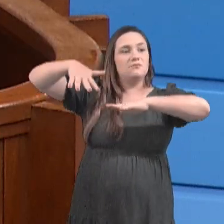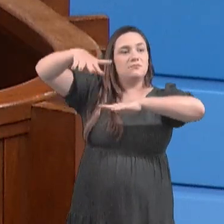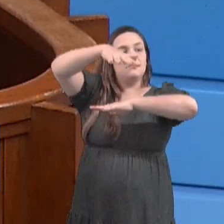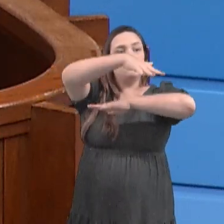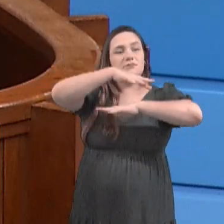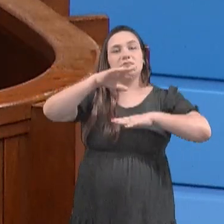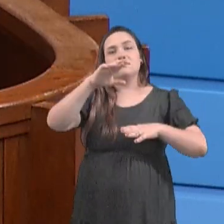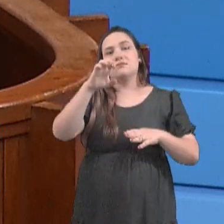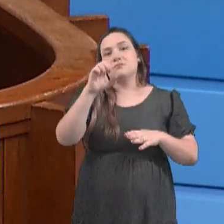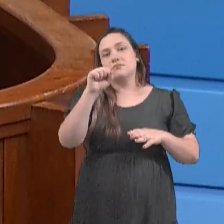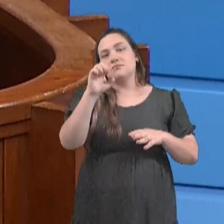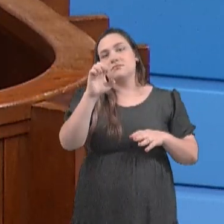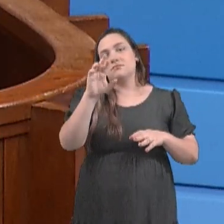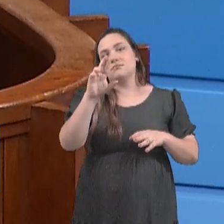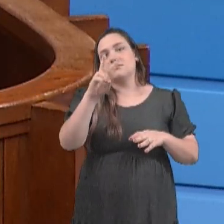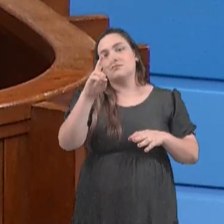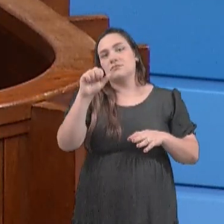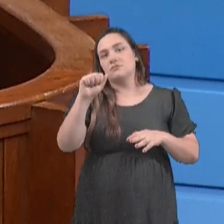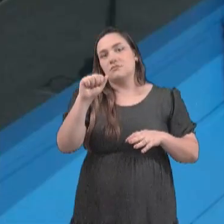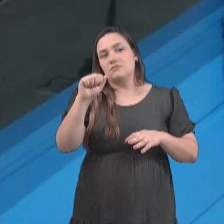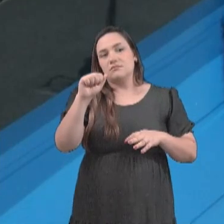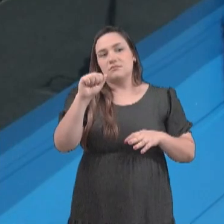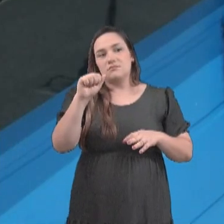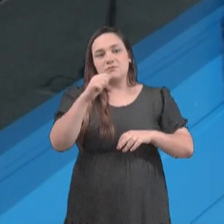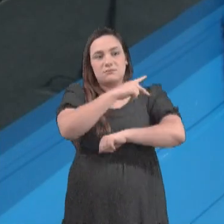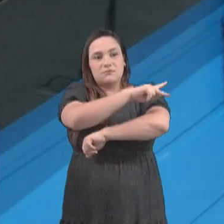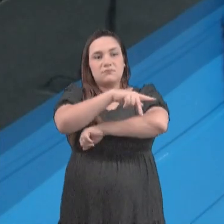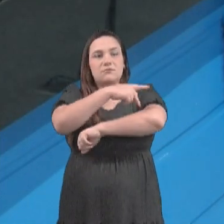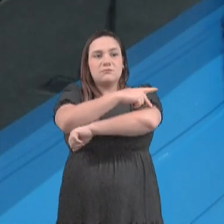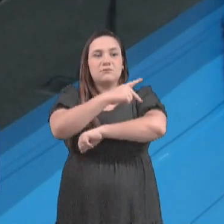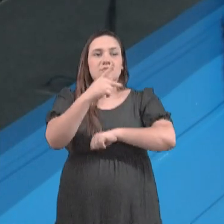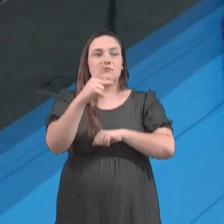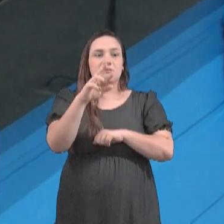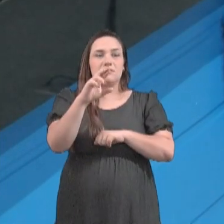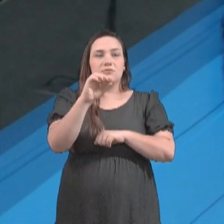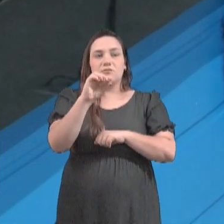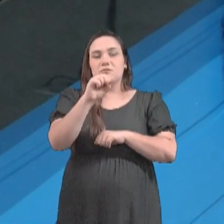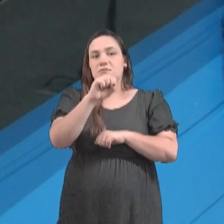da reserva aqui do Parque do Prosa.